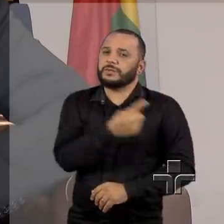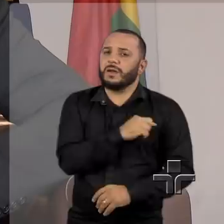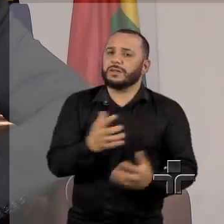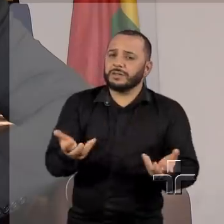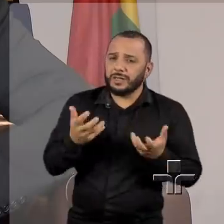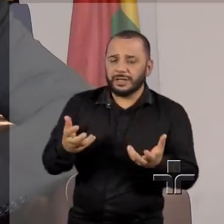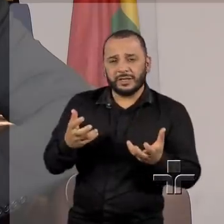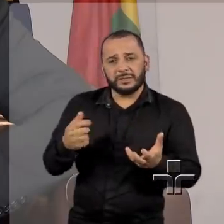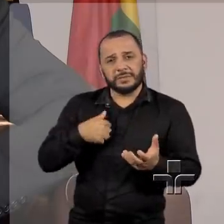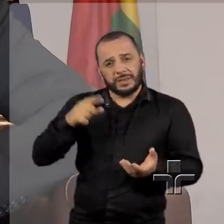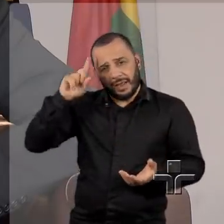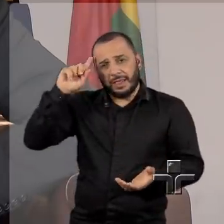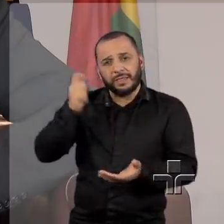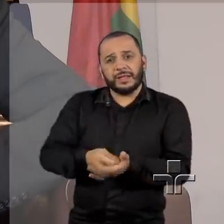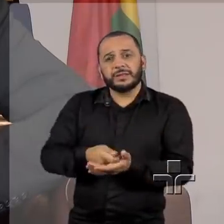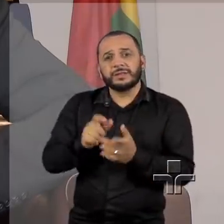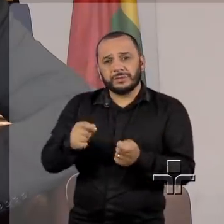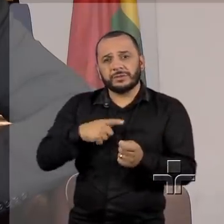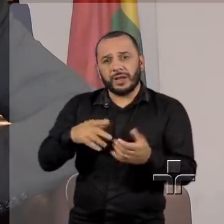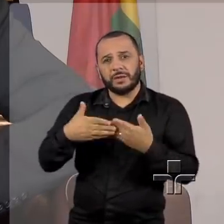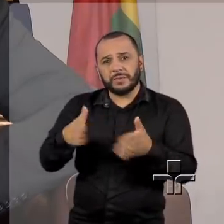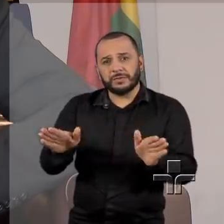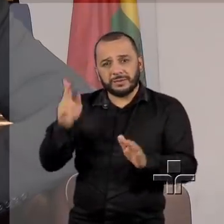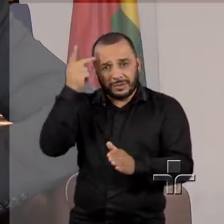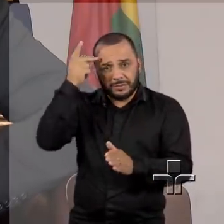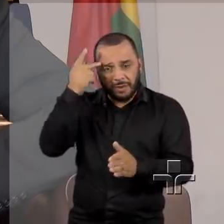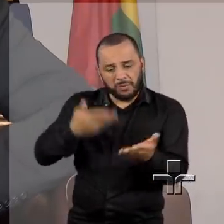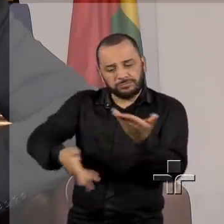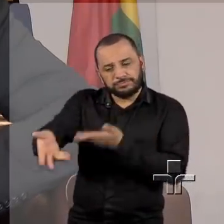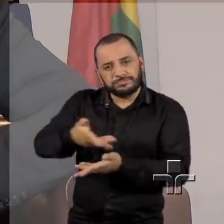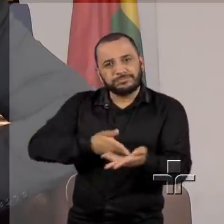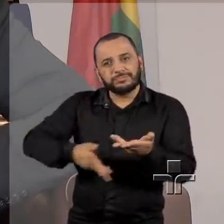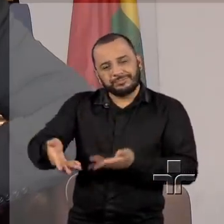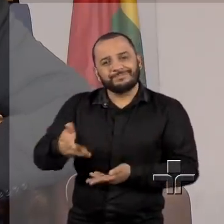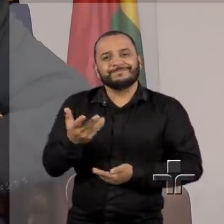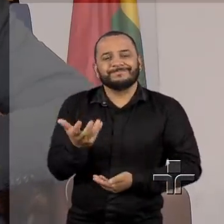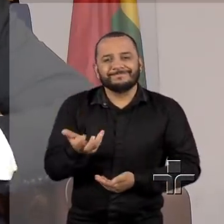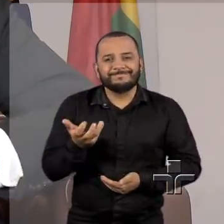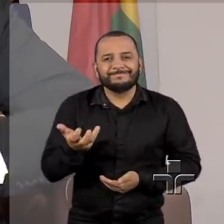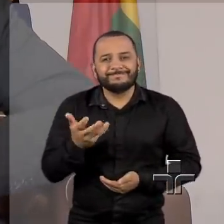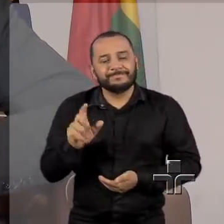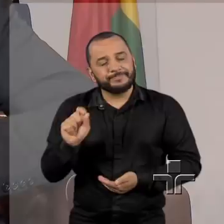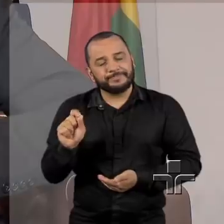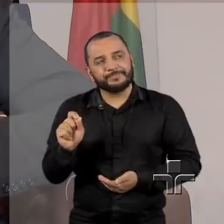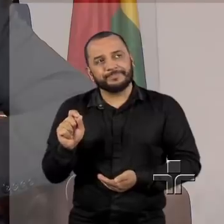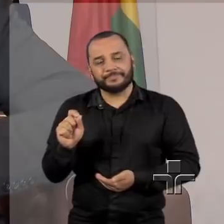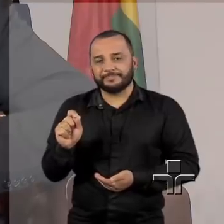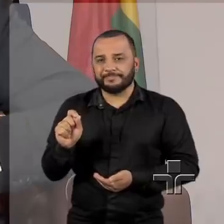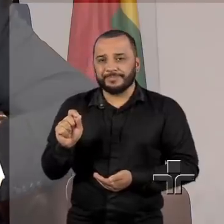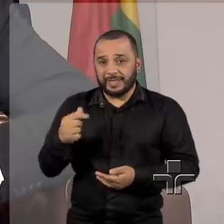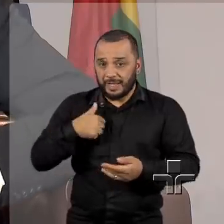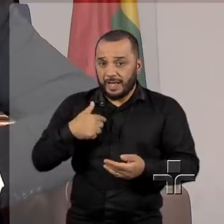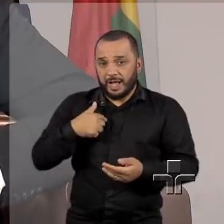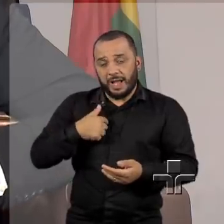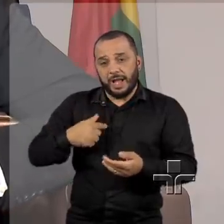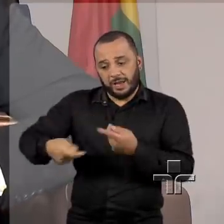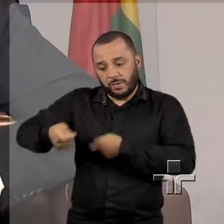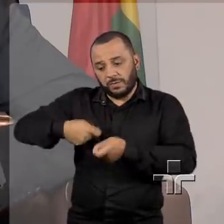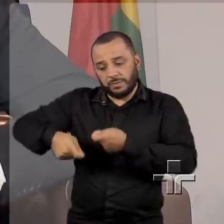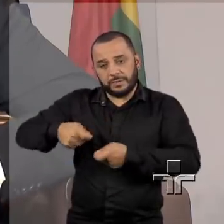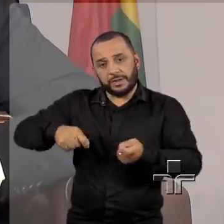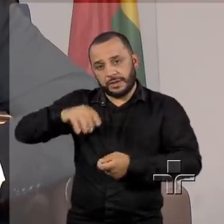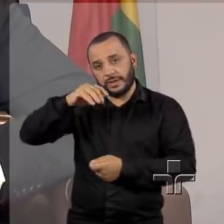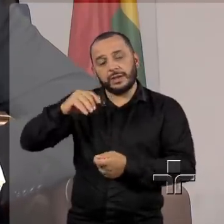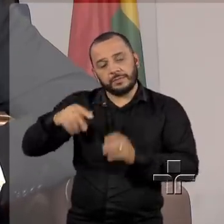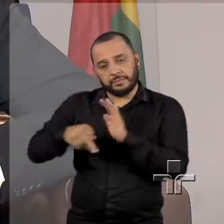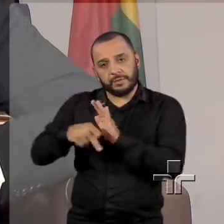essa decisão de abertura em São Paulo, reativar a economia do país,